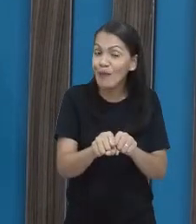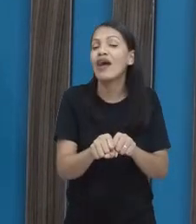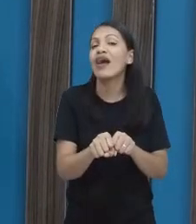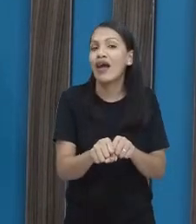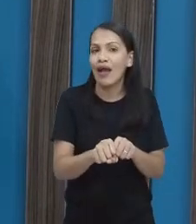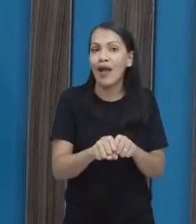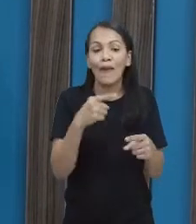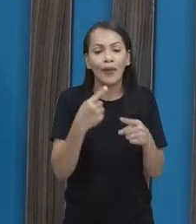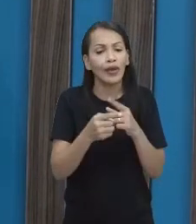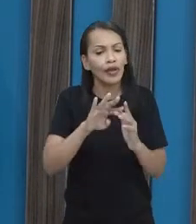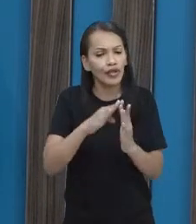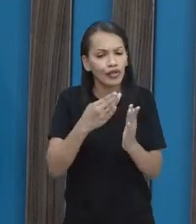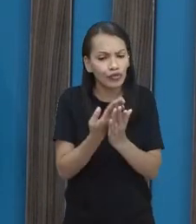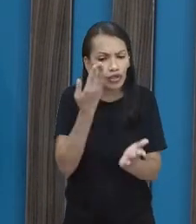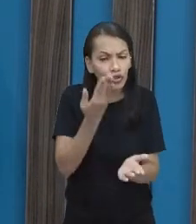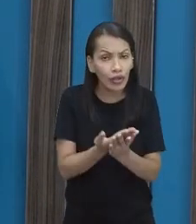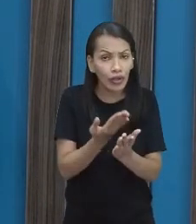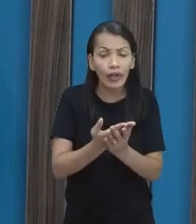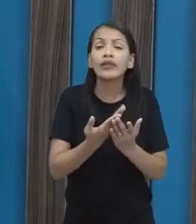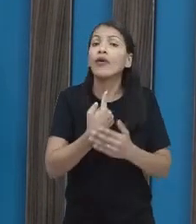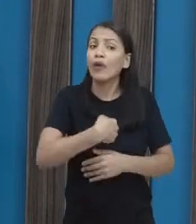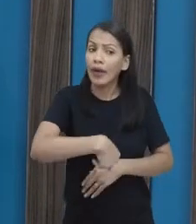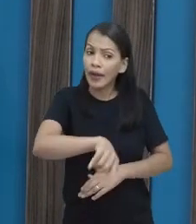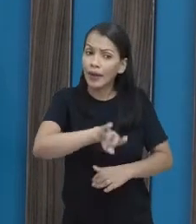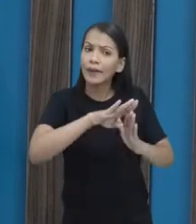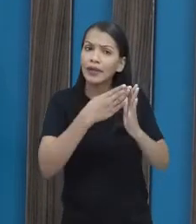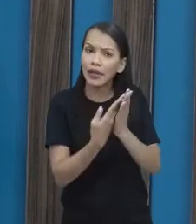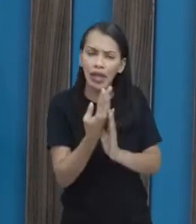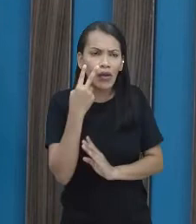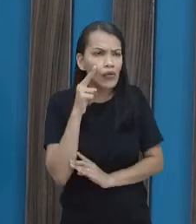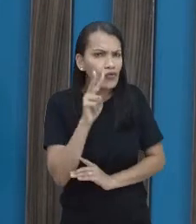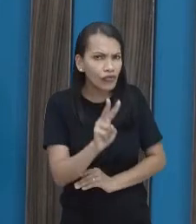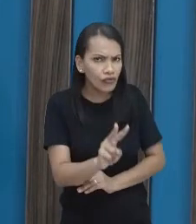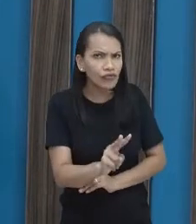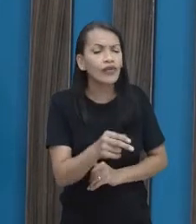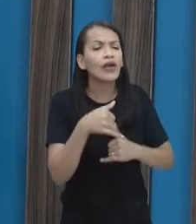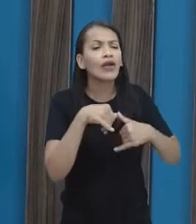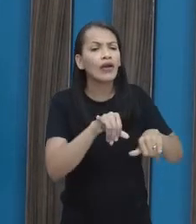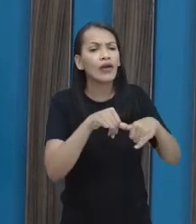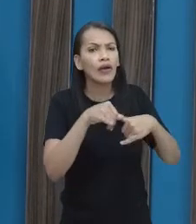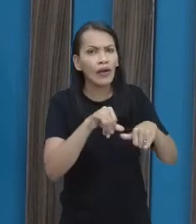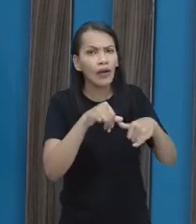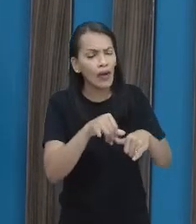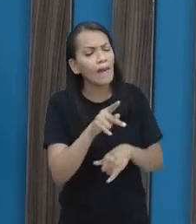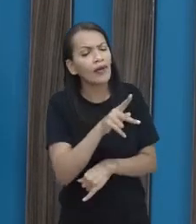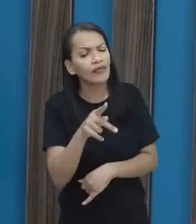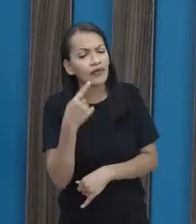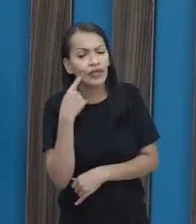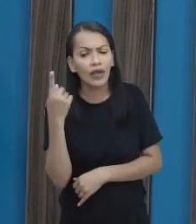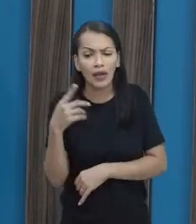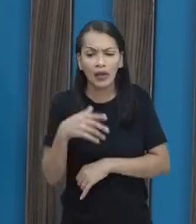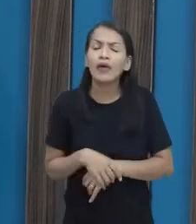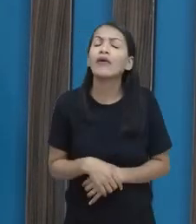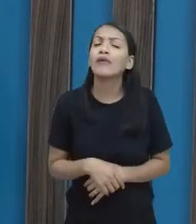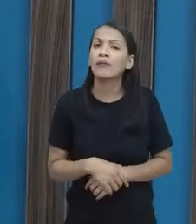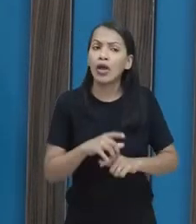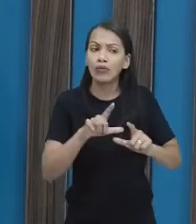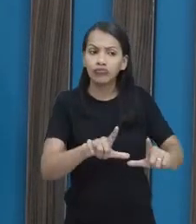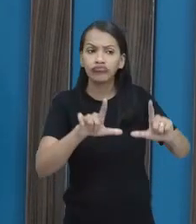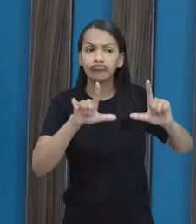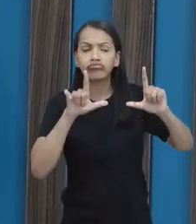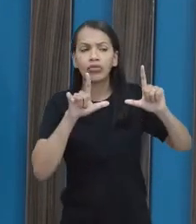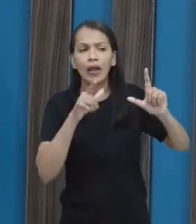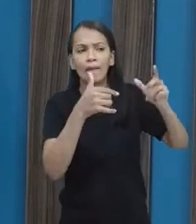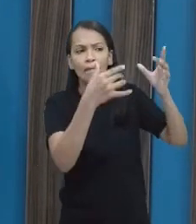realizar o trabalho. Então, ir para a escola, eu já estou vendo em supermercados, professora Carol, campanhas dizendo que